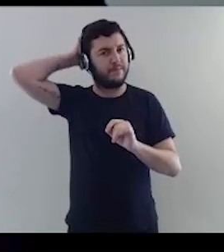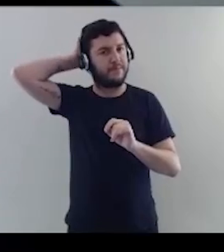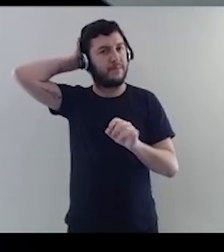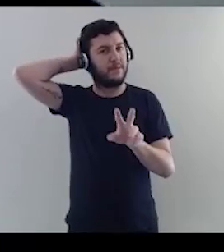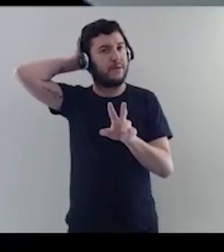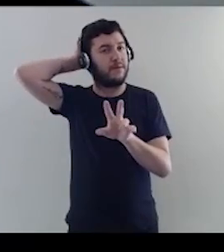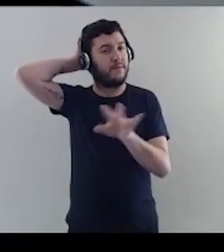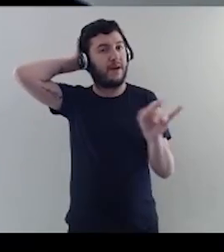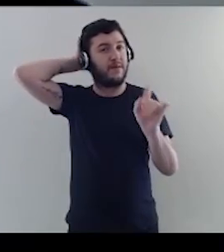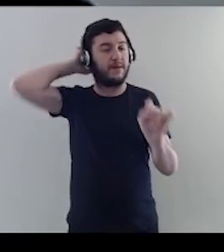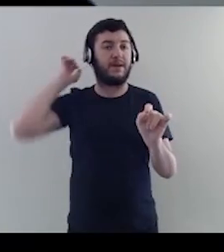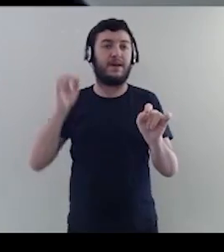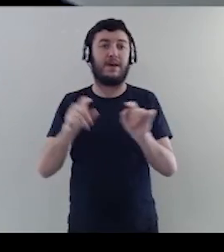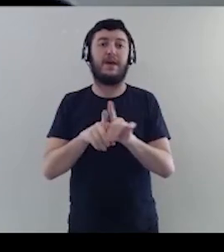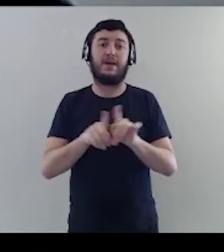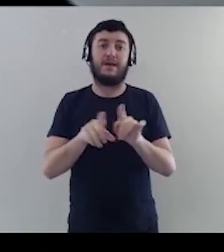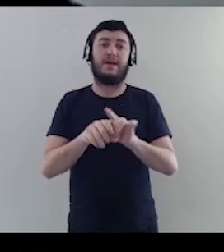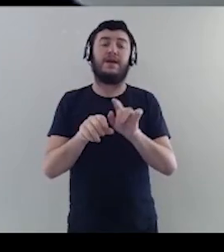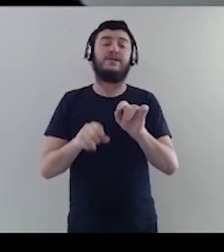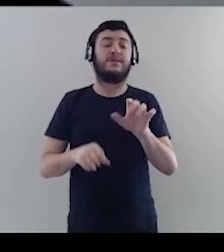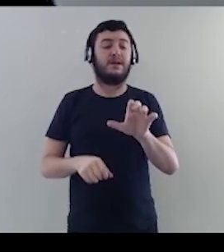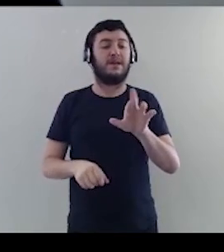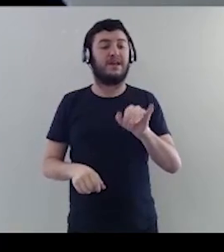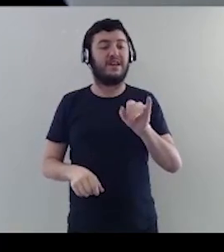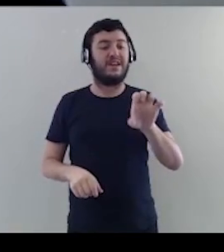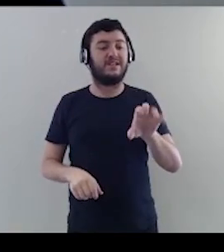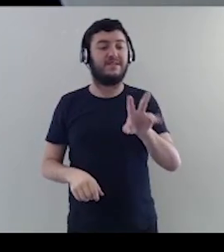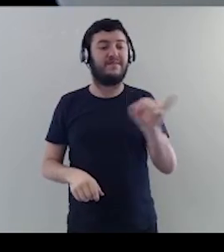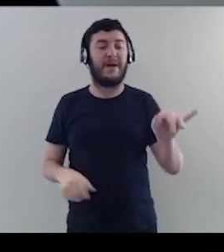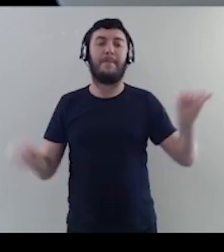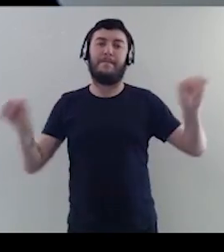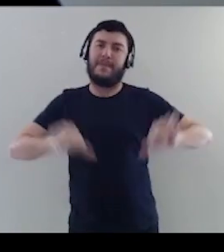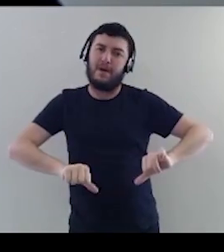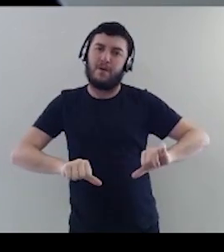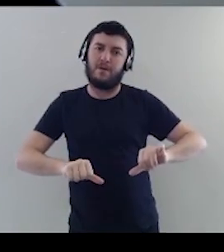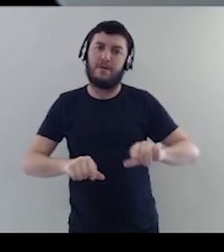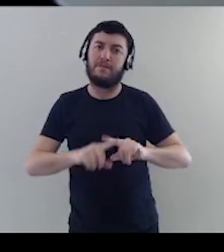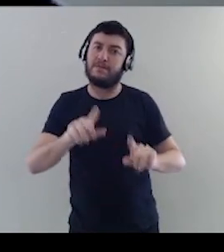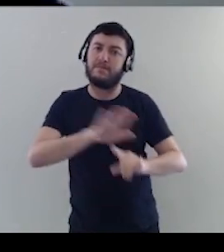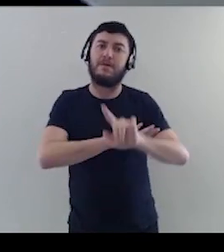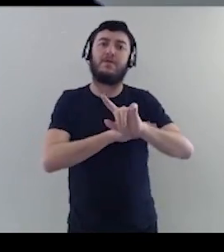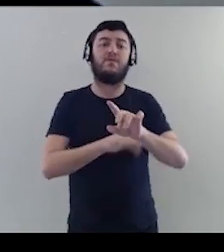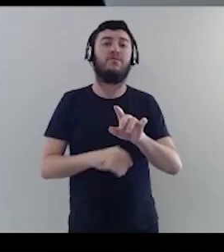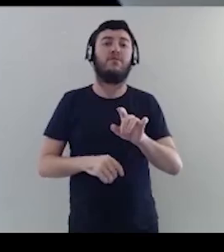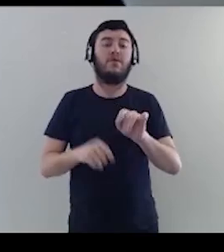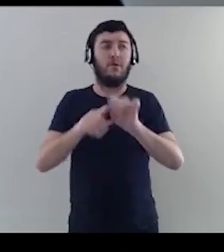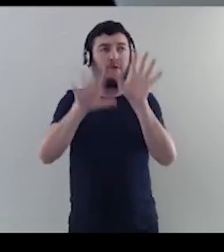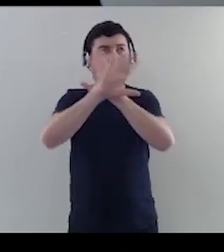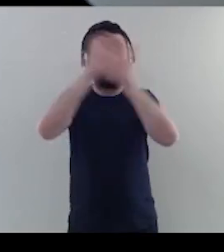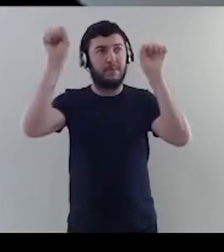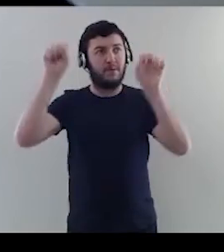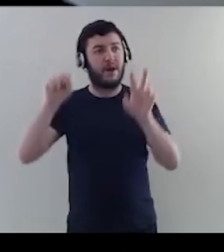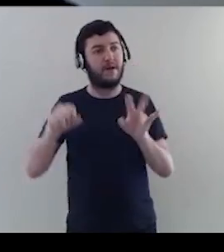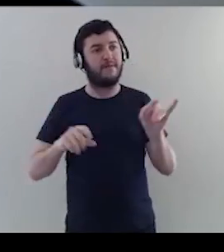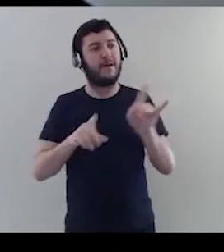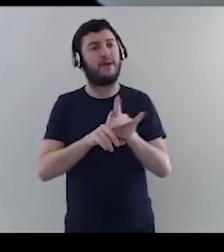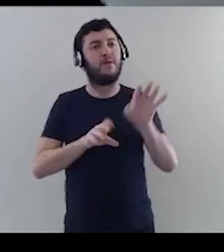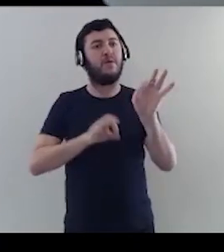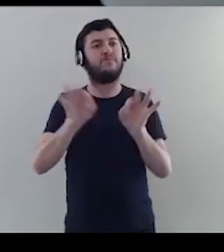que vivemos, ou pior, o Tribunal vai chamar à colação e tornar um precedente?